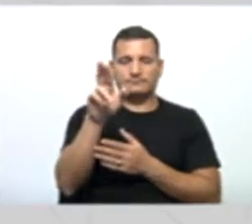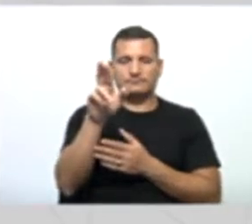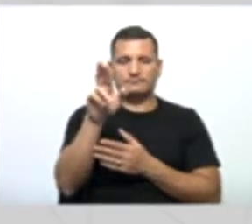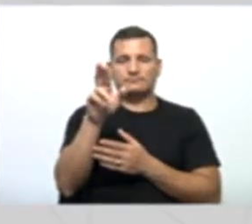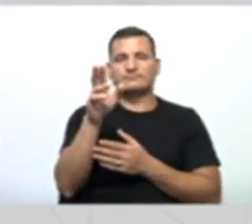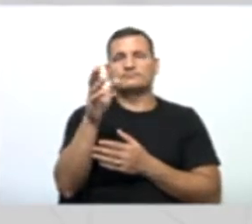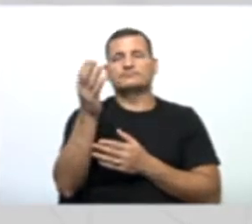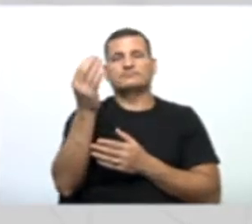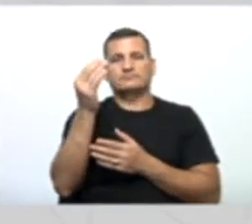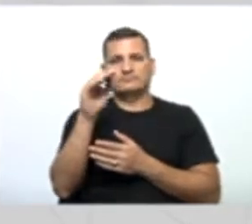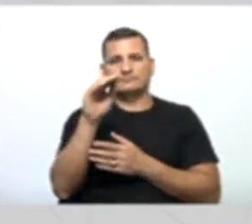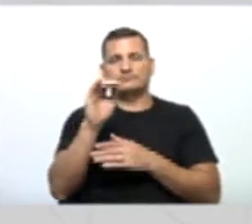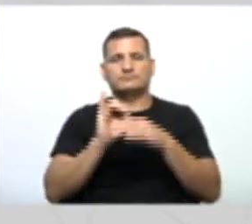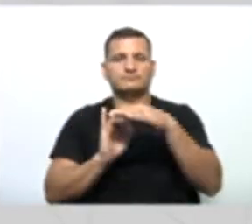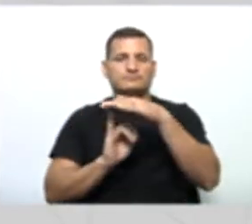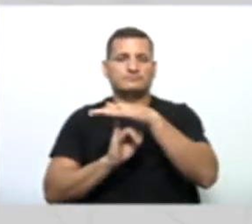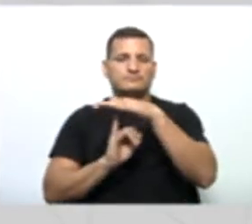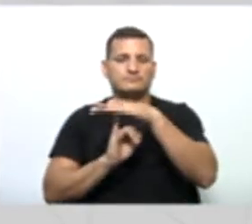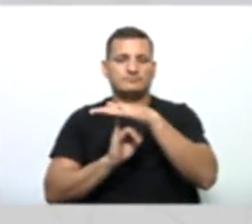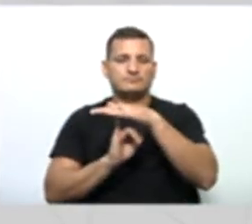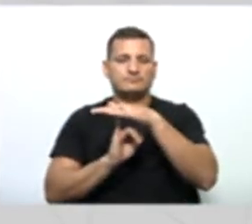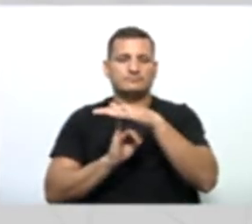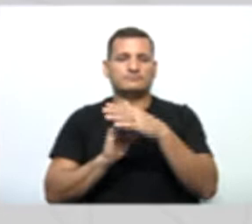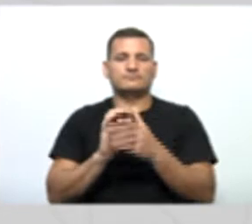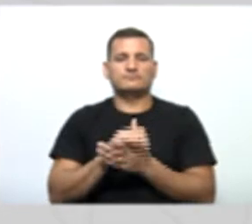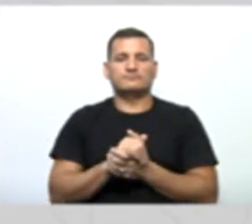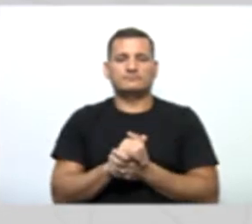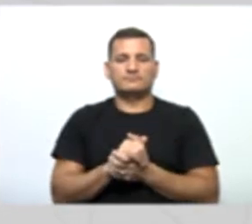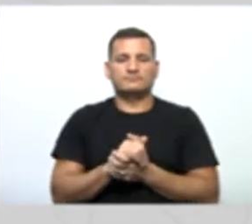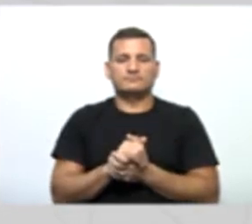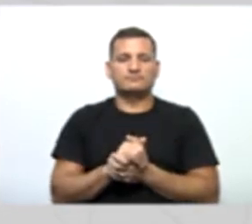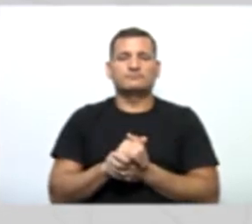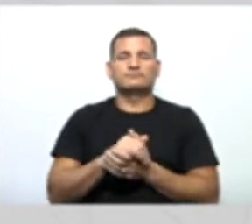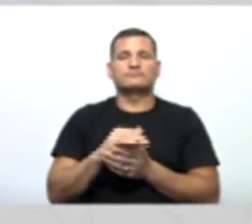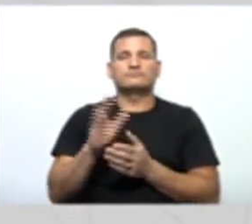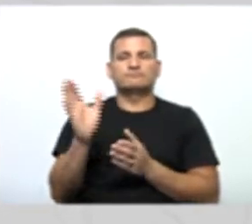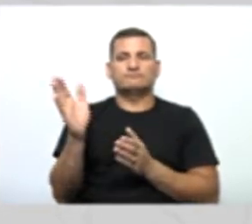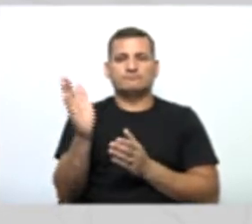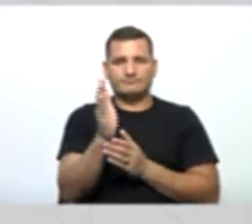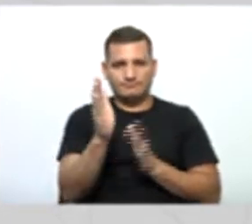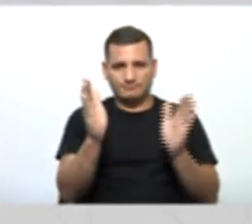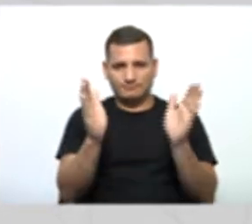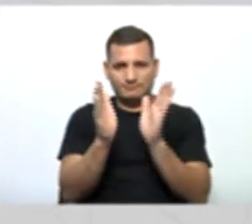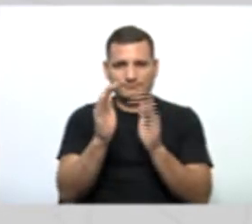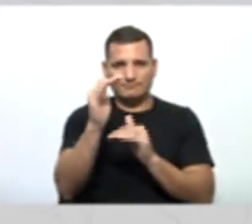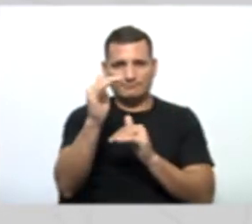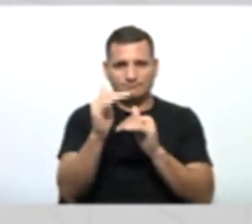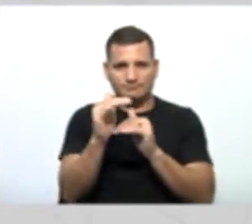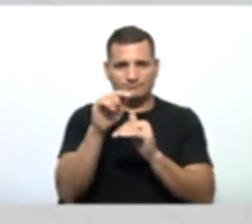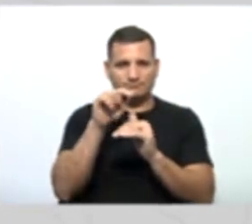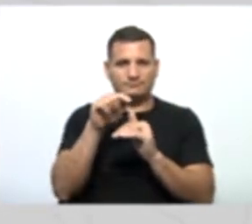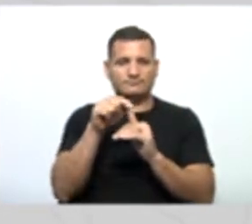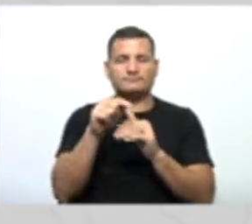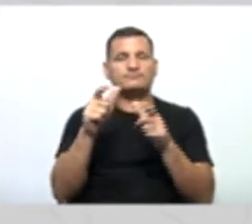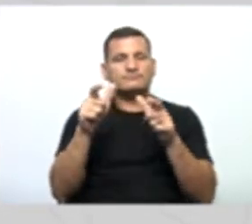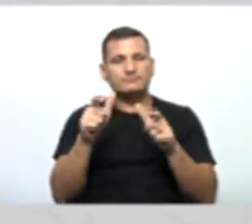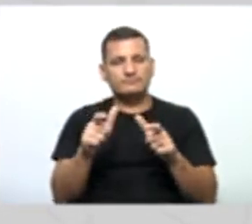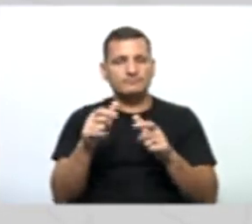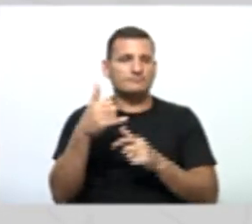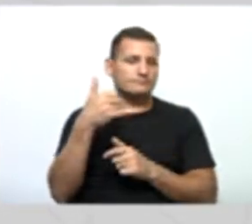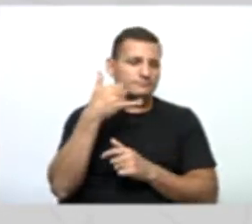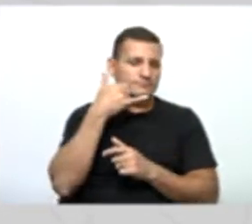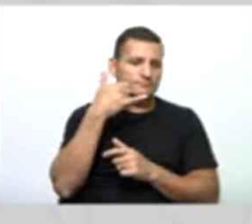e a instituição. E aproximou aqui, ó, o endereço, o contato, não é isso?